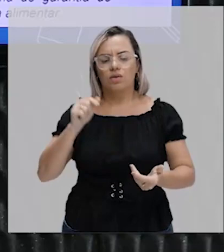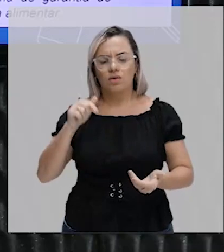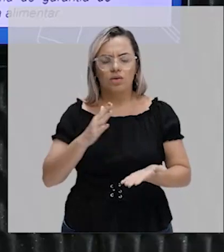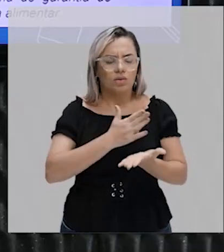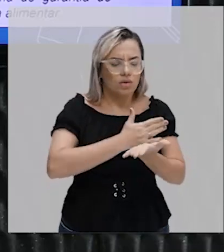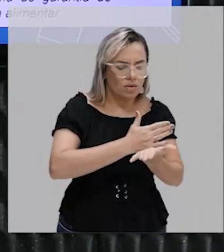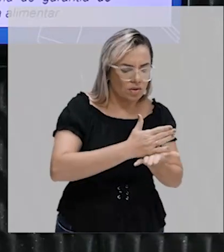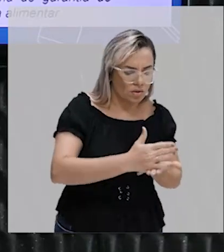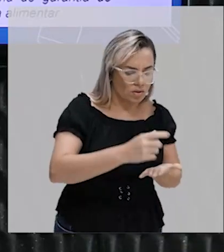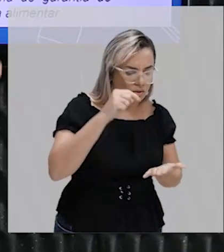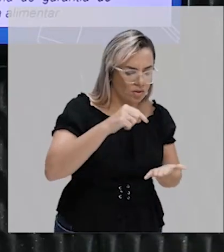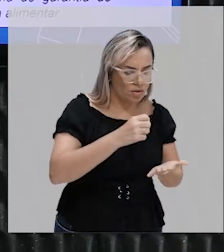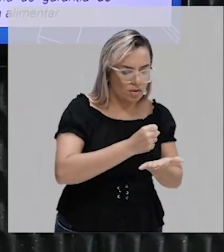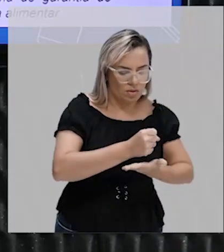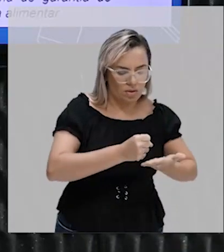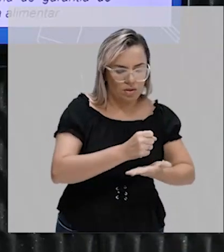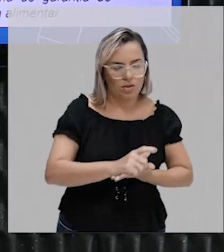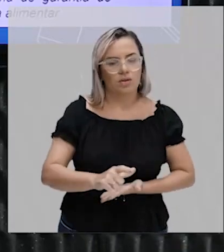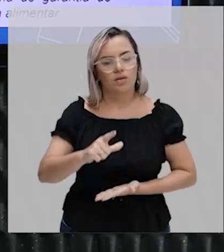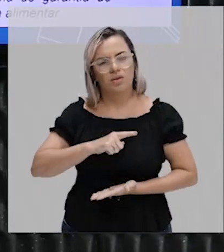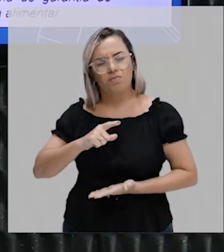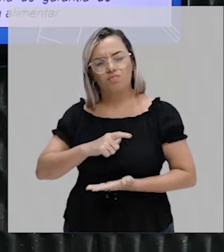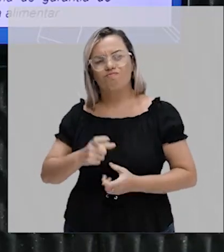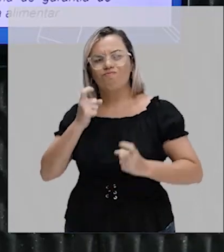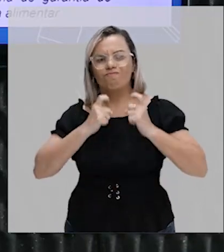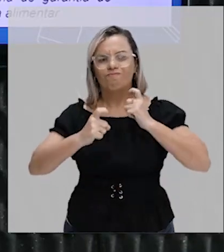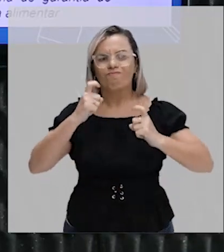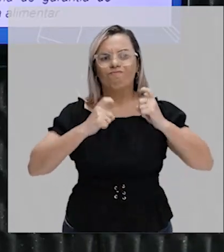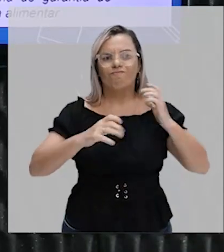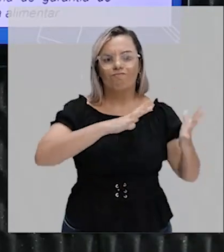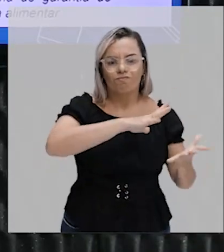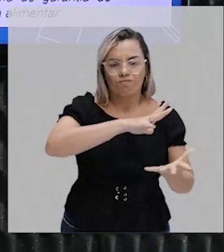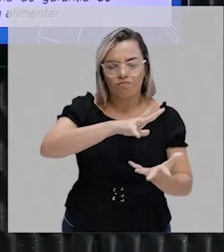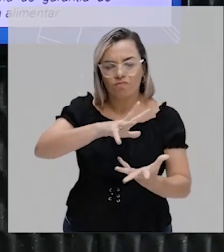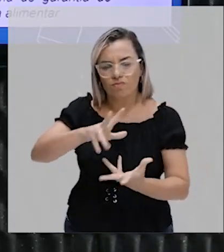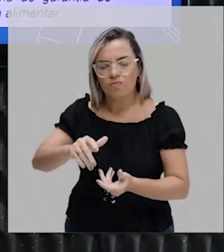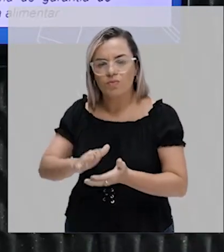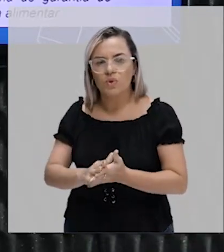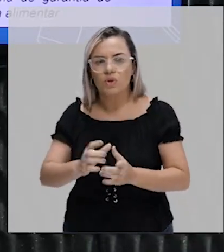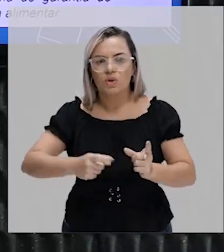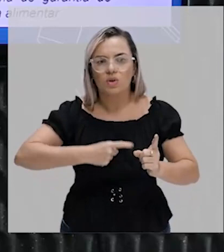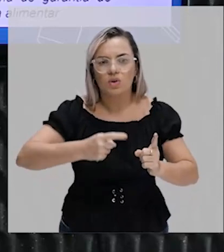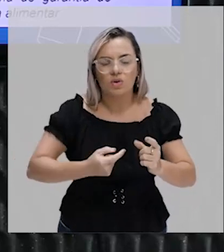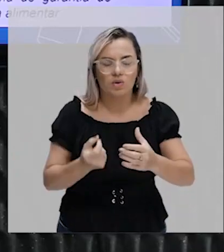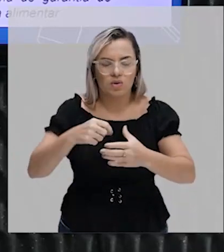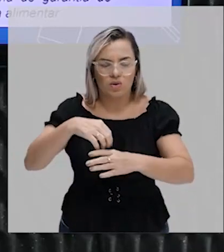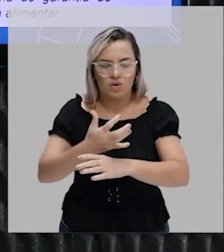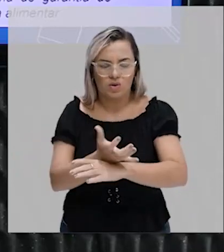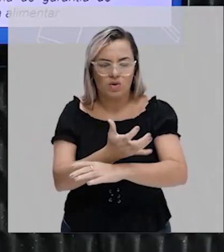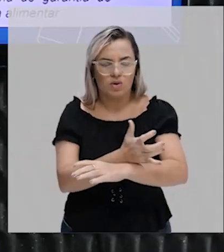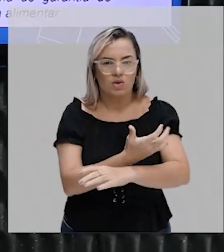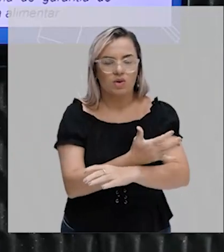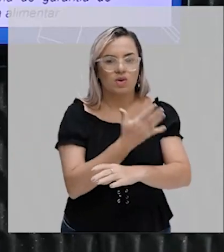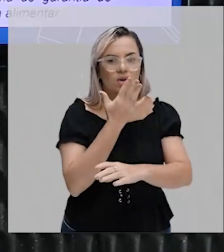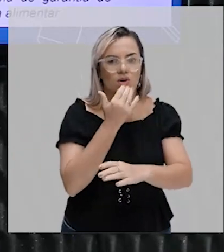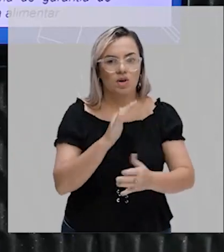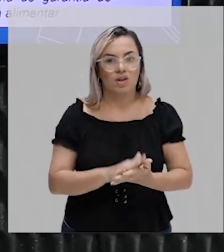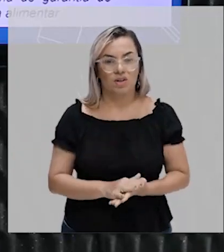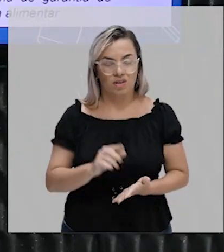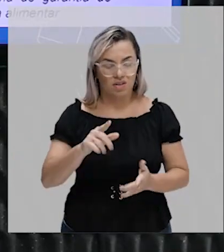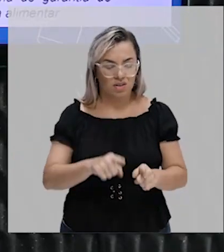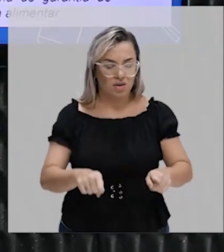inicial, Marcos? Já existia uma preocupação no mundo, tá certo, com a produção alimentar e principalmente com a falta de